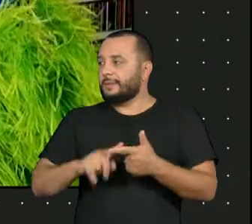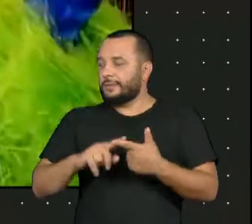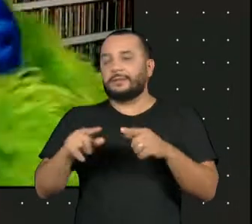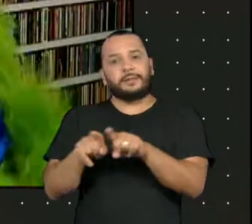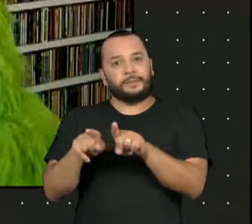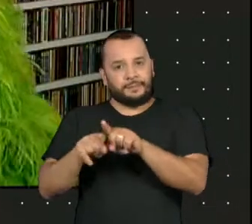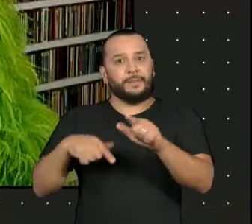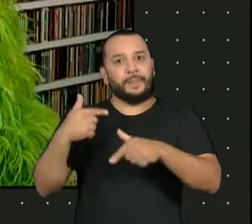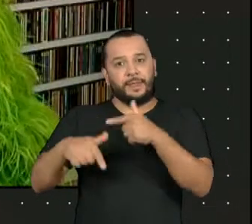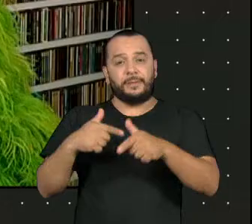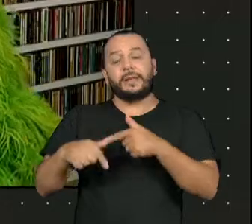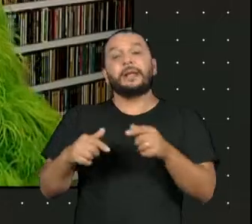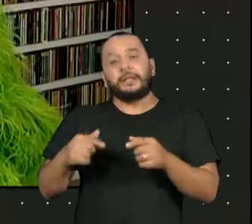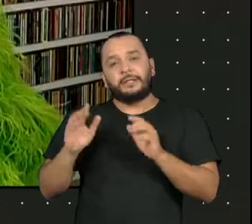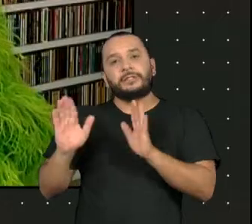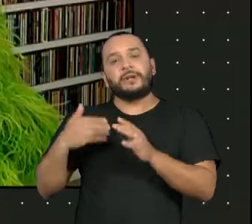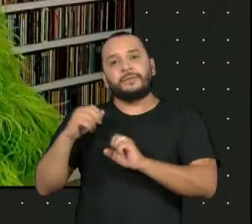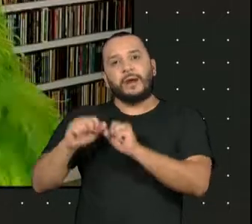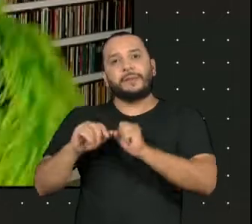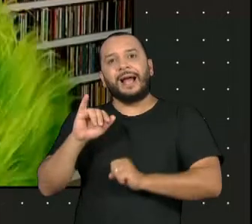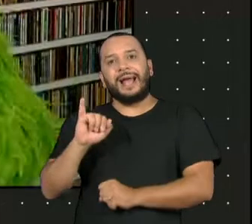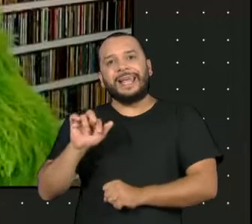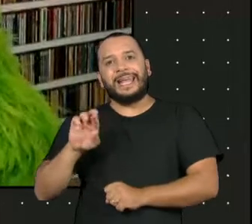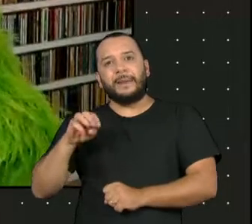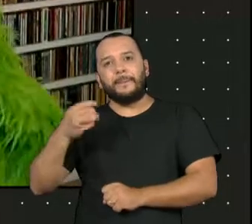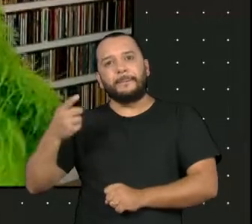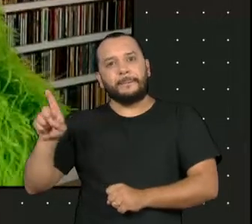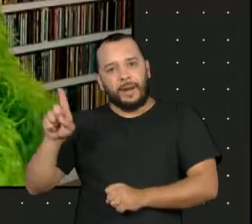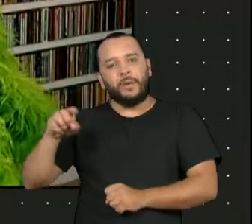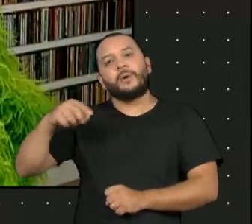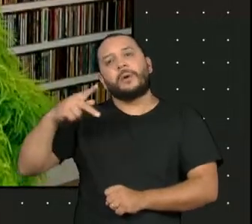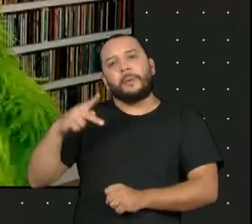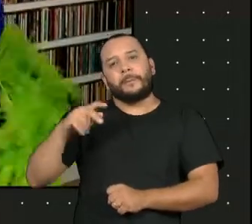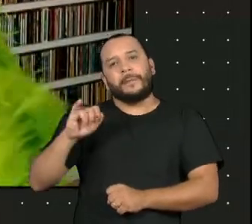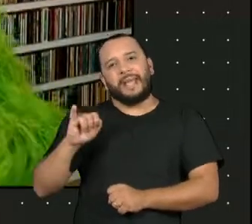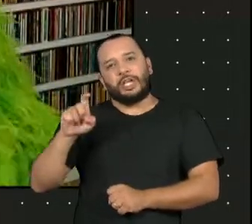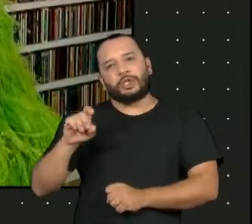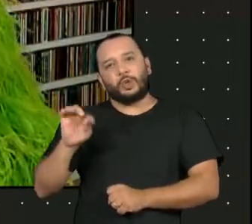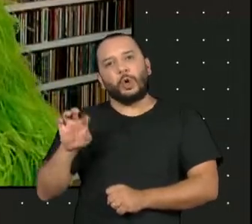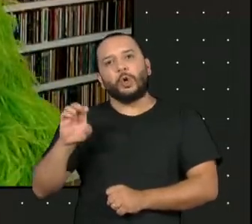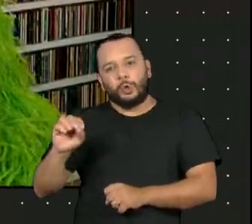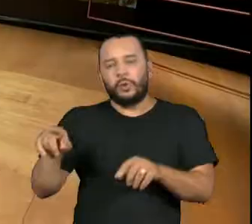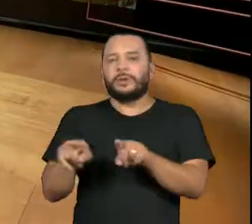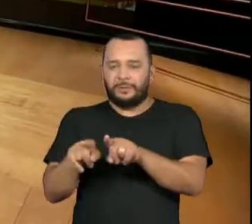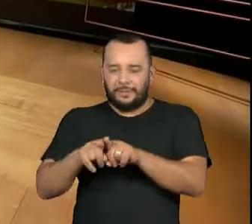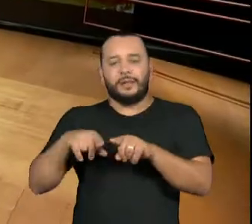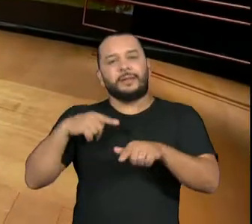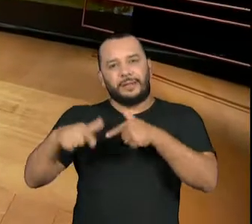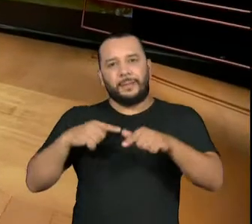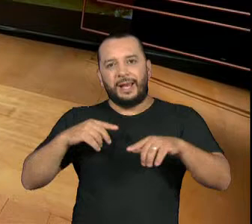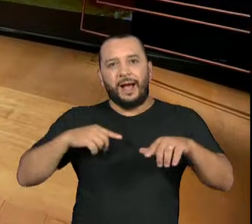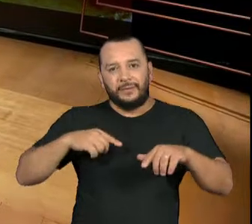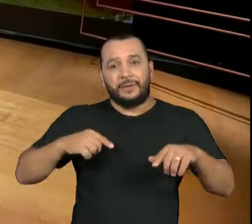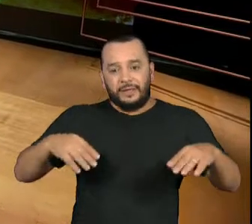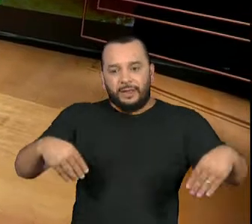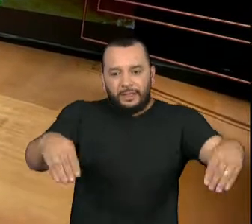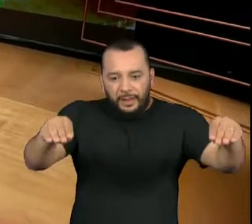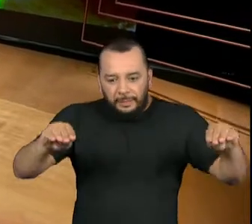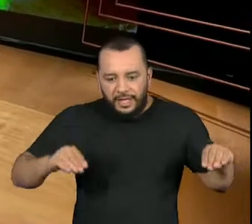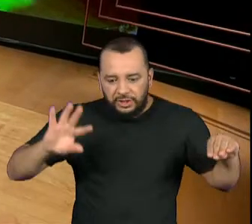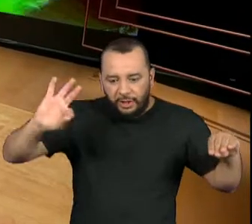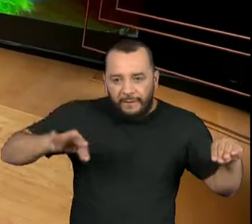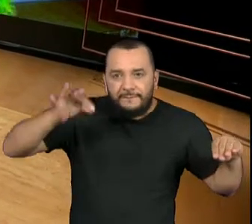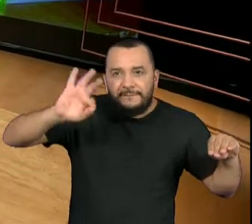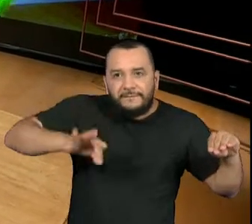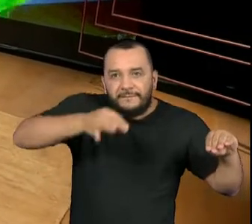na Irmãos Peixoto e fazia bordados, bordava tapete, aprendi tudo isso, entendeu?